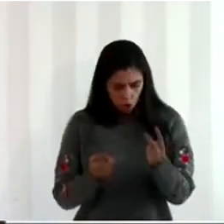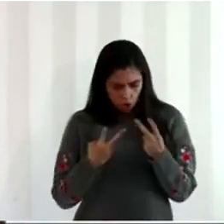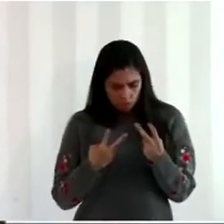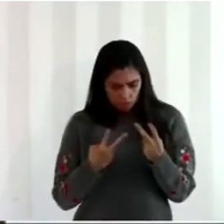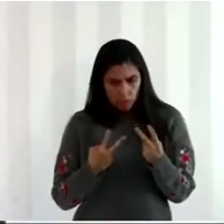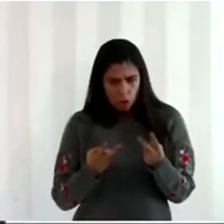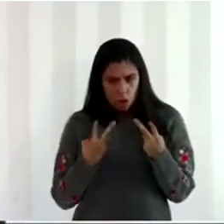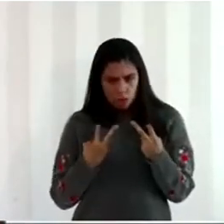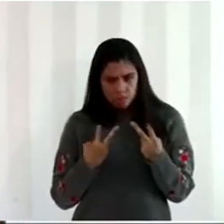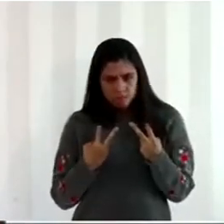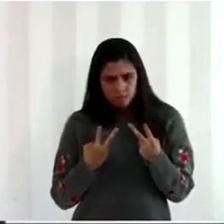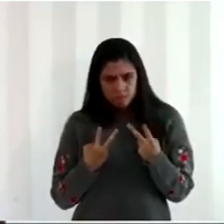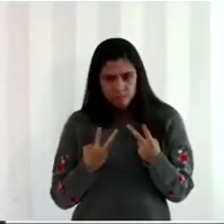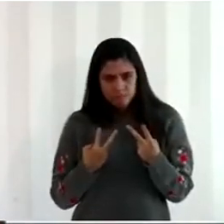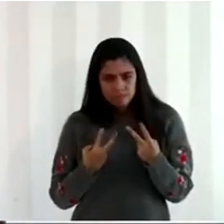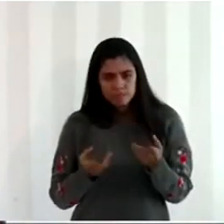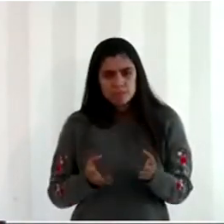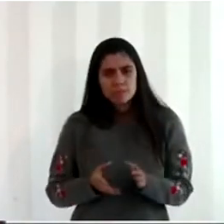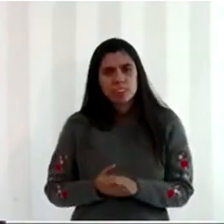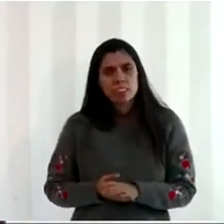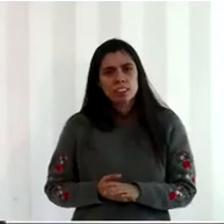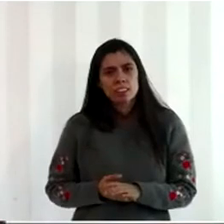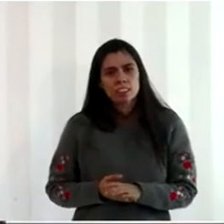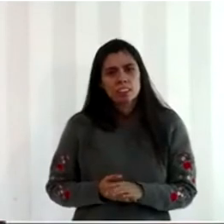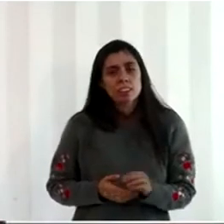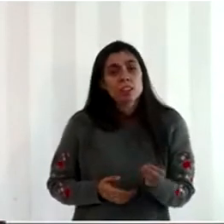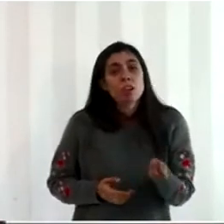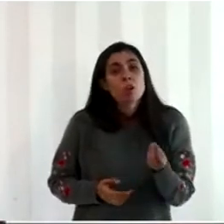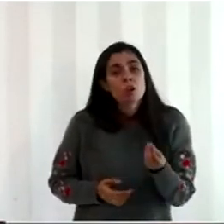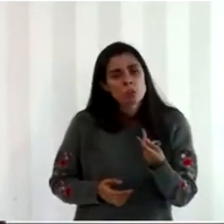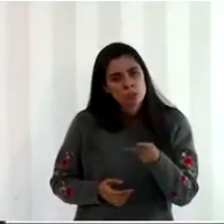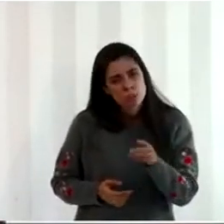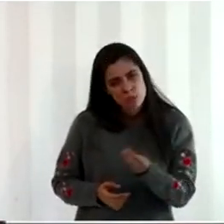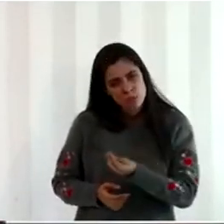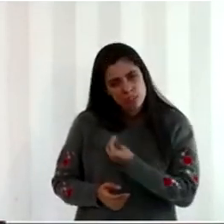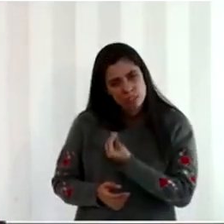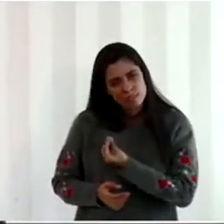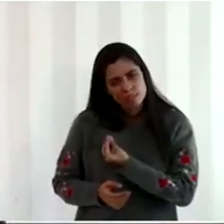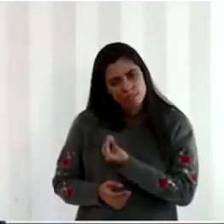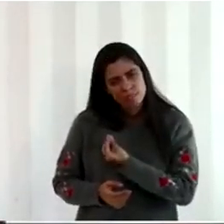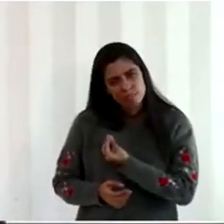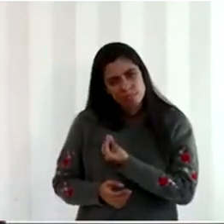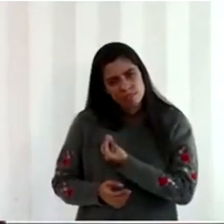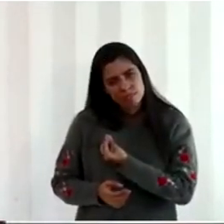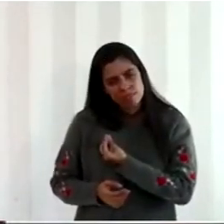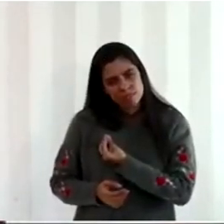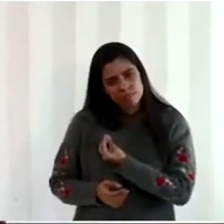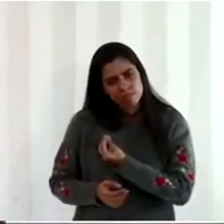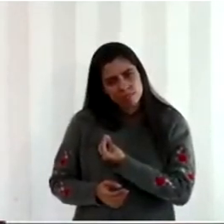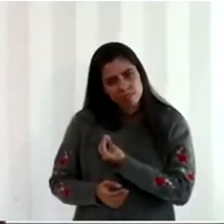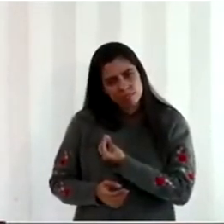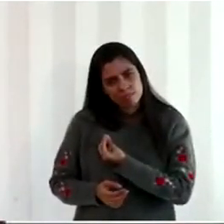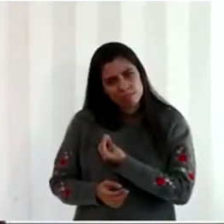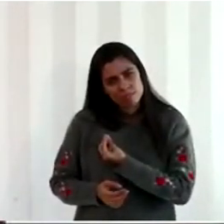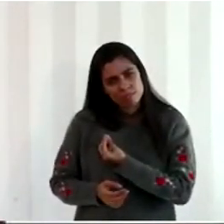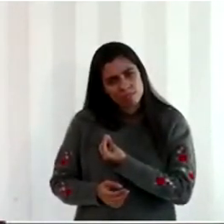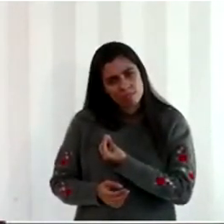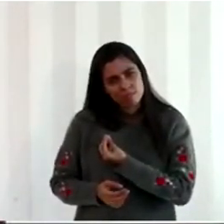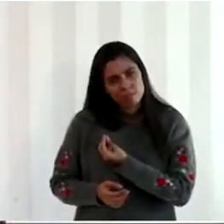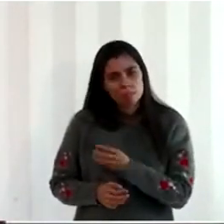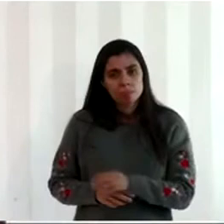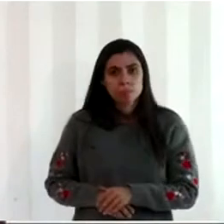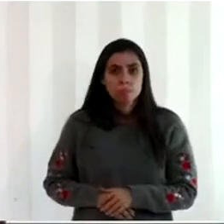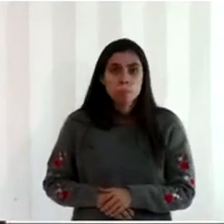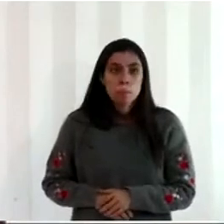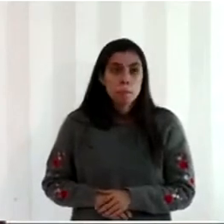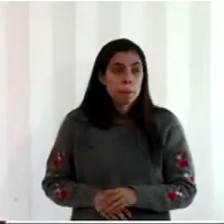fácil errar do que acertar, eu sei, mas nós não podemos ficar nos escondendo atrás disso, nós precisamos dizer, Senhor, se a Tua palavra diz que eu posso viver em novidade de